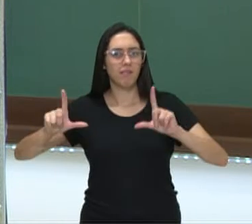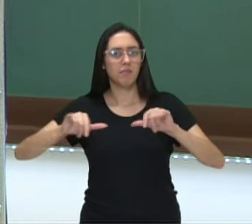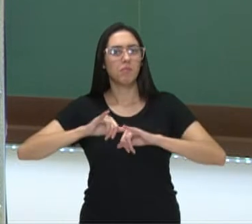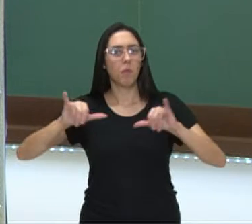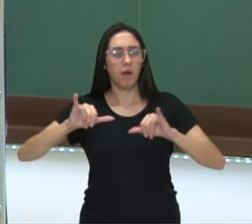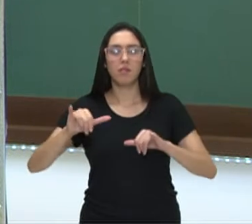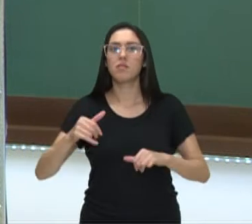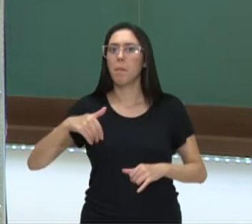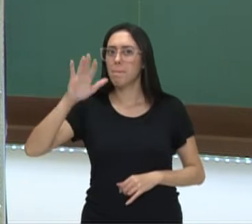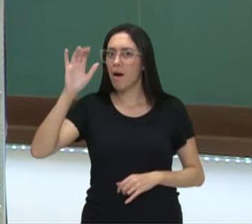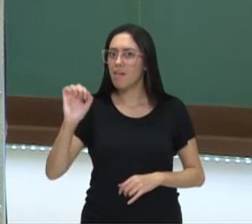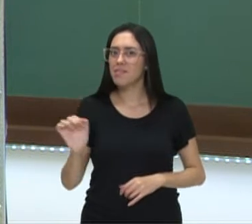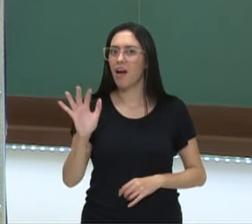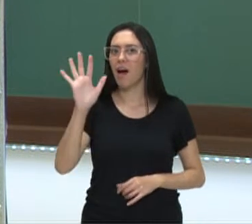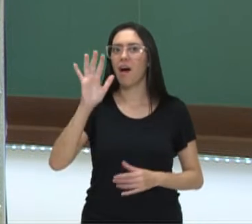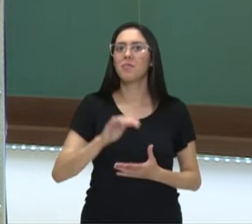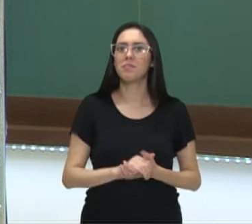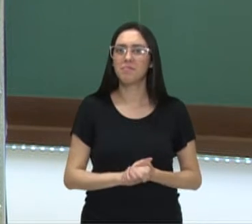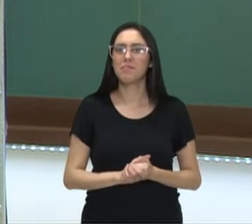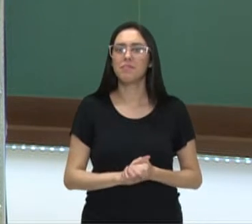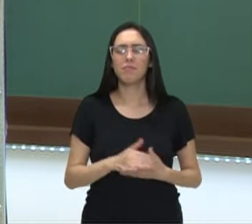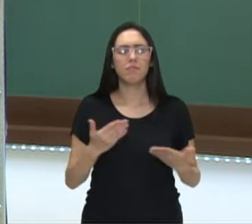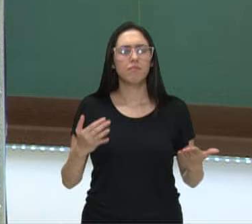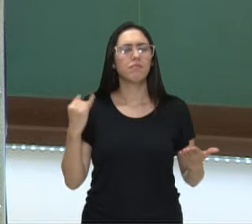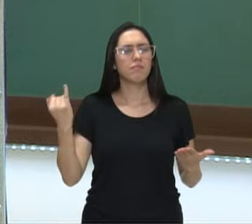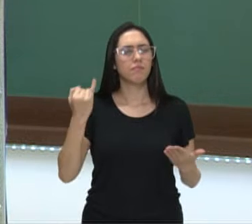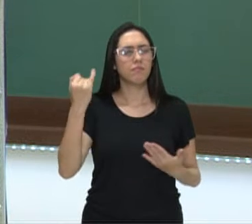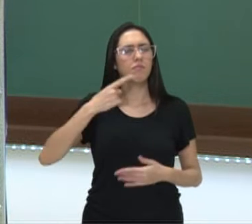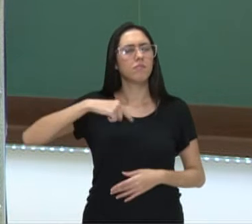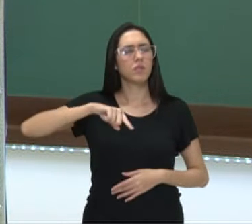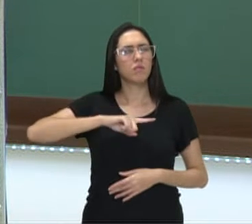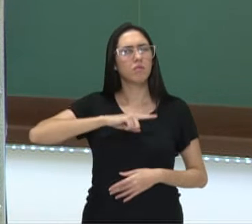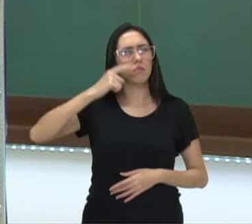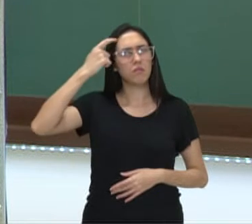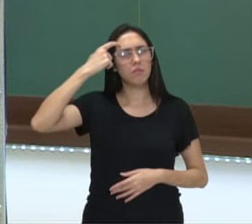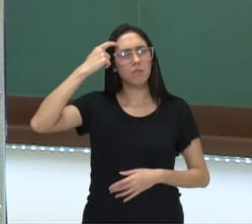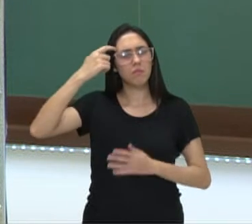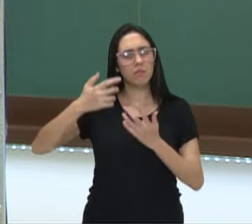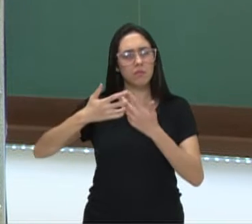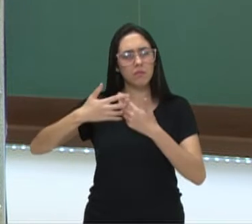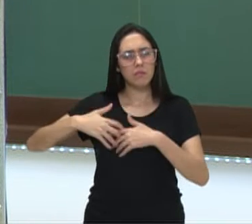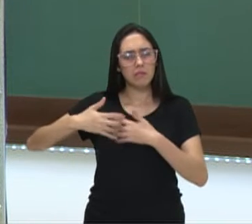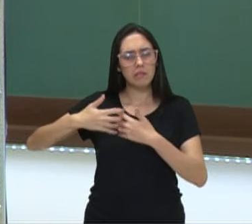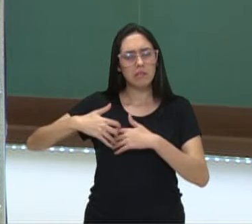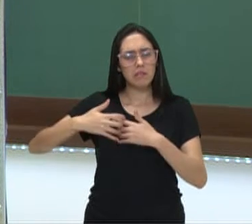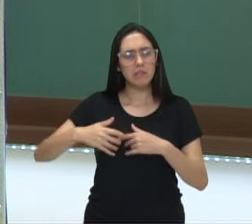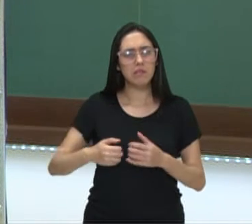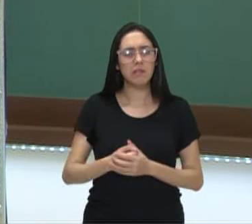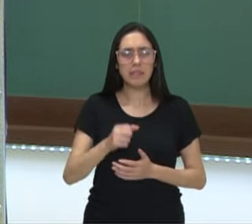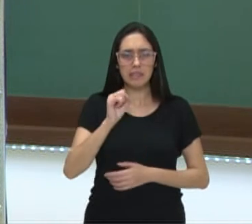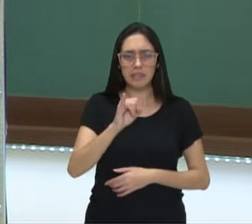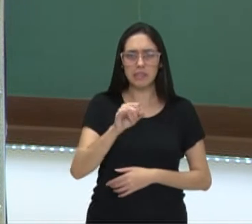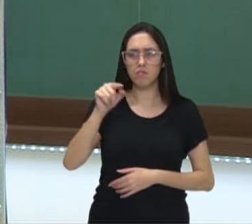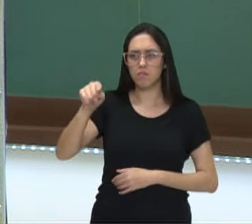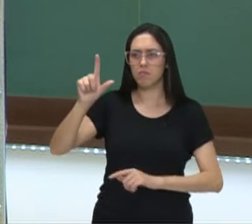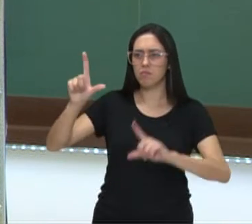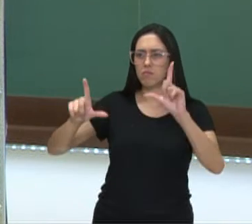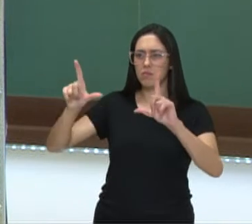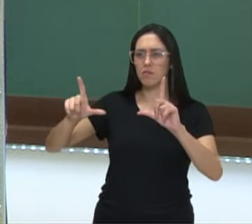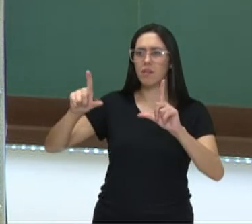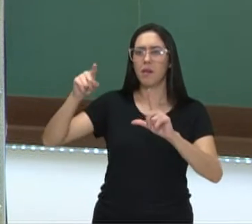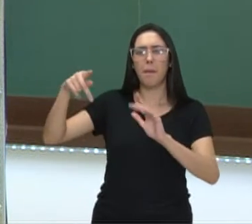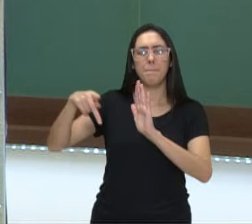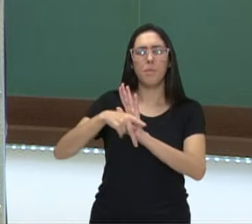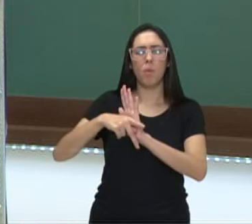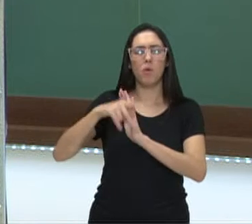da televisão? Então é importante a gente fazer essa reflexão. E ainda, se o programa tem uma cobertura em rede nacional,